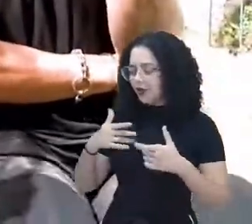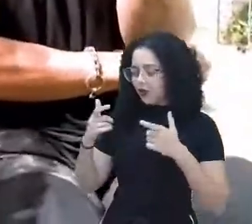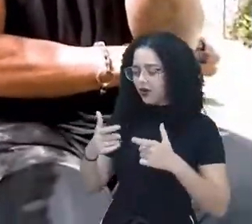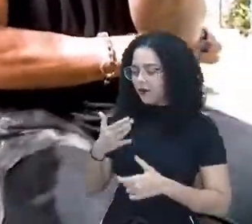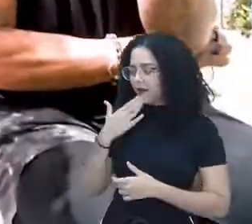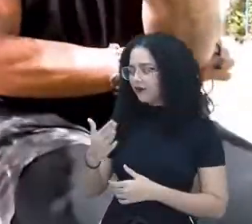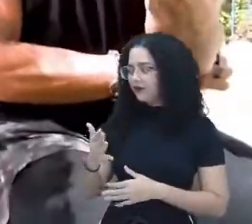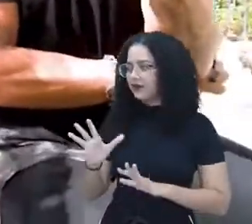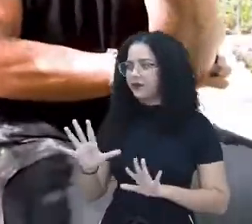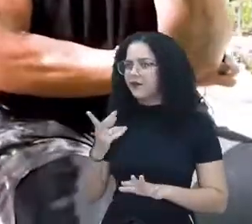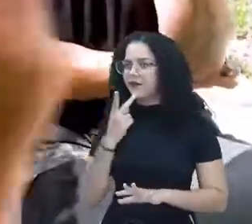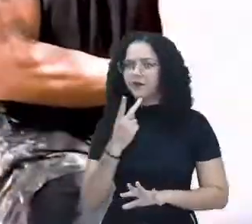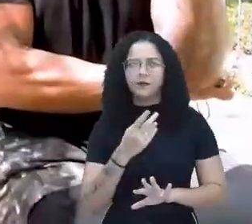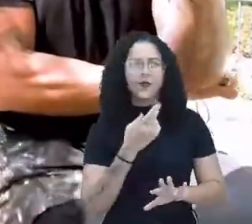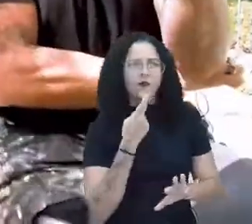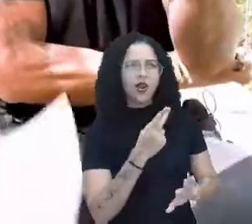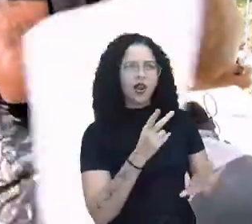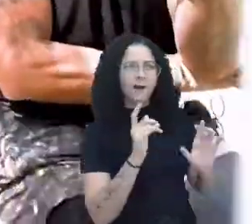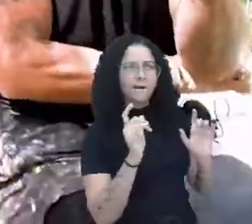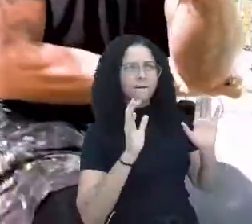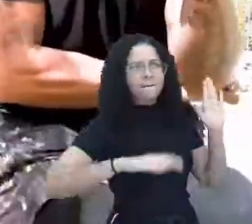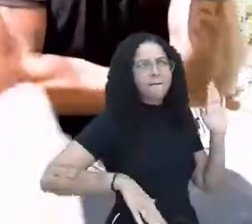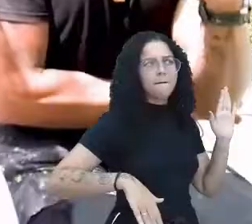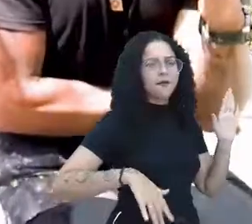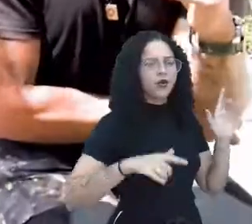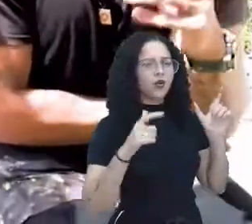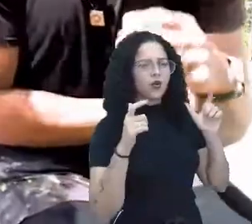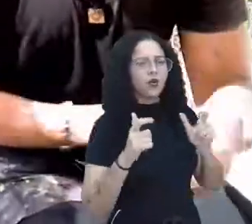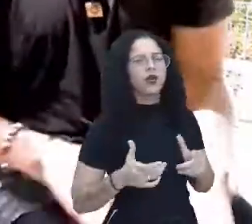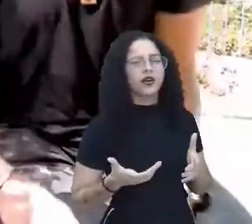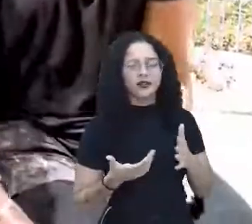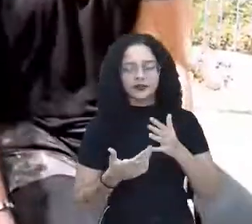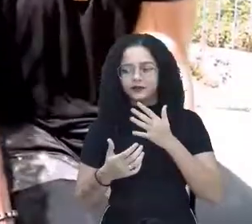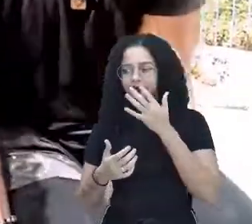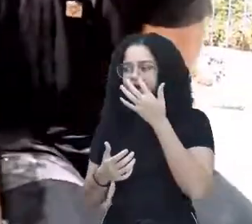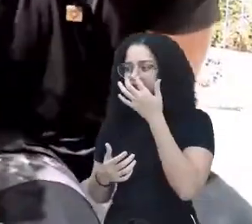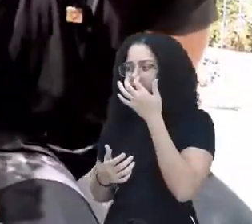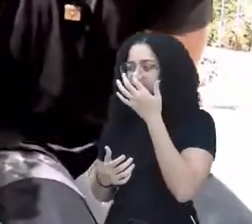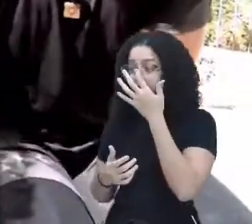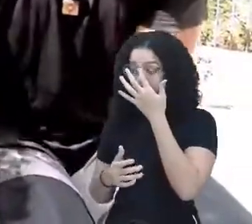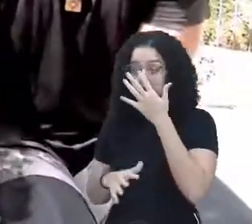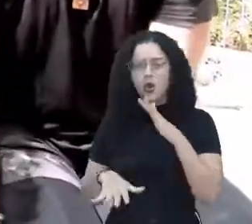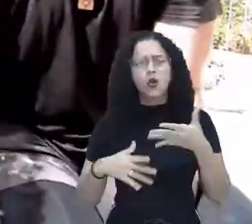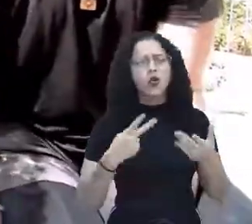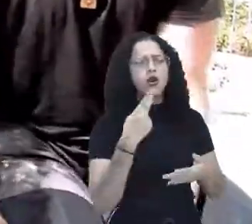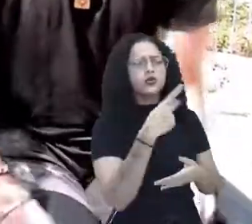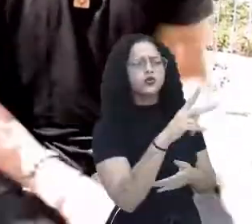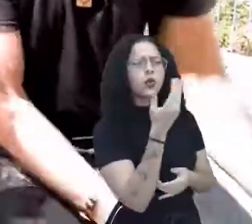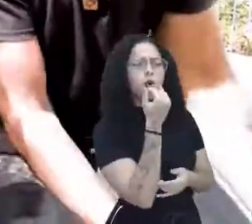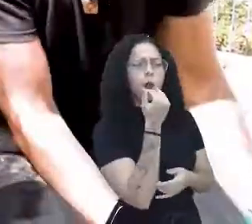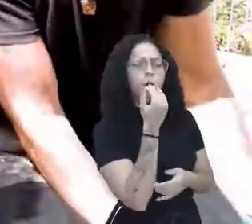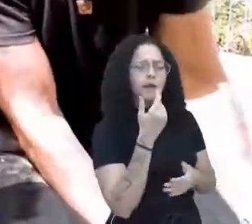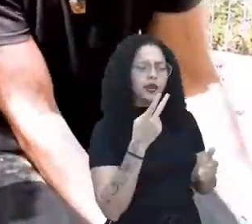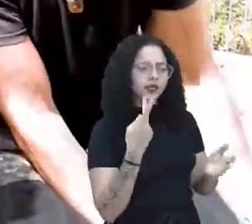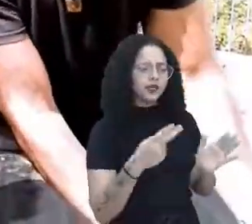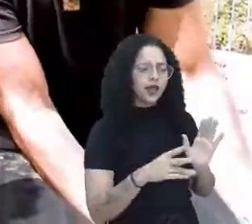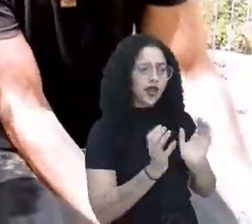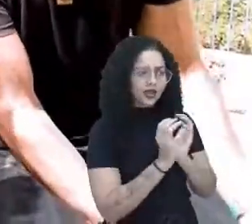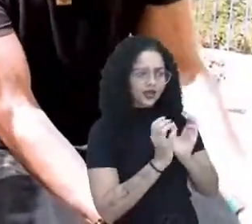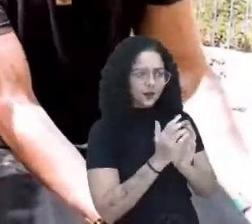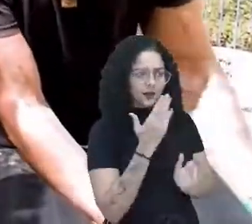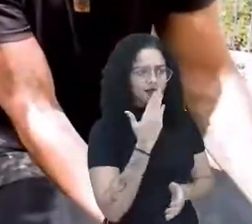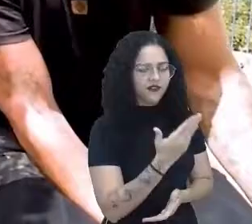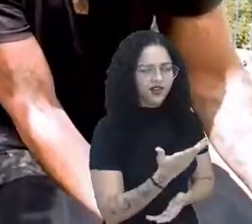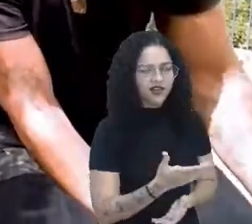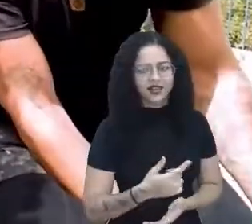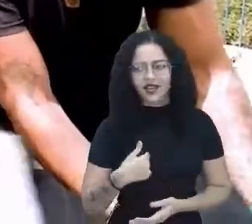vamos dizer assim, praia. Praia como Praia, um lugar lato senso, pronto. Exatamente, exatamente. E qual seria a sua comida recifense preferida? Que a gente tem que saber.